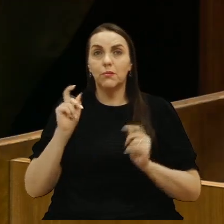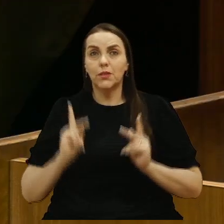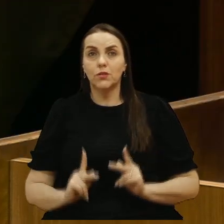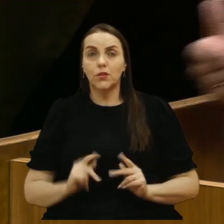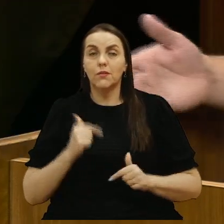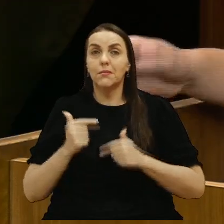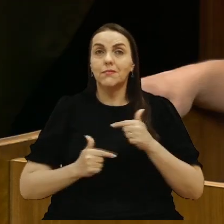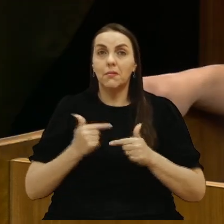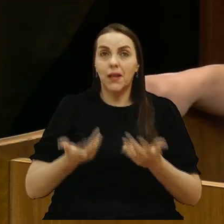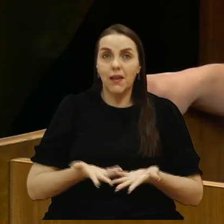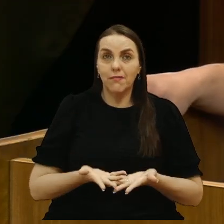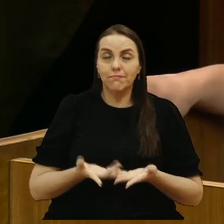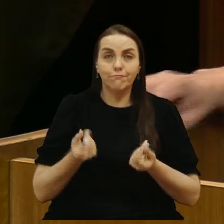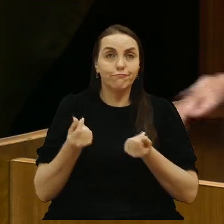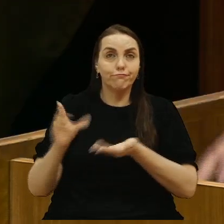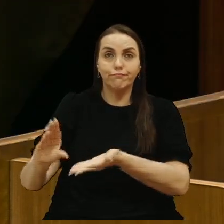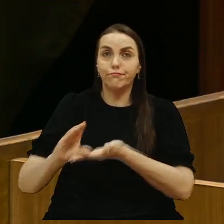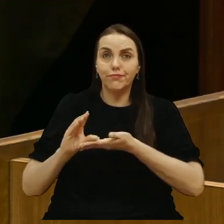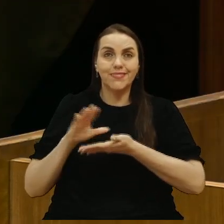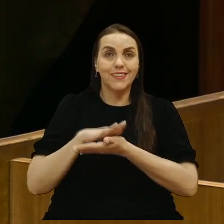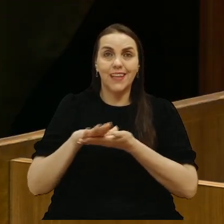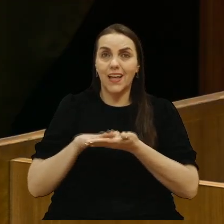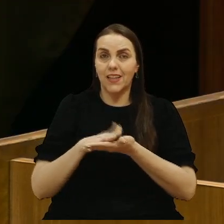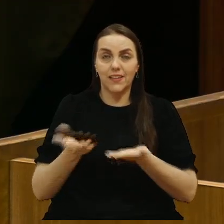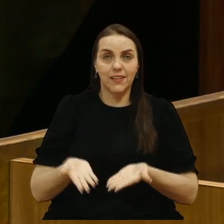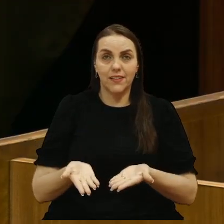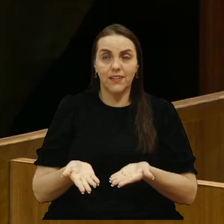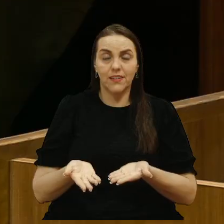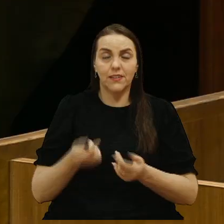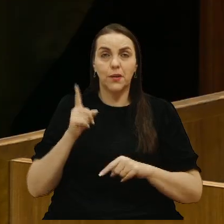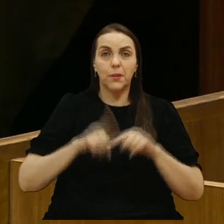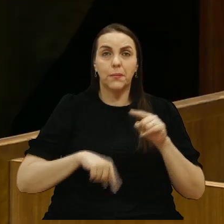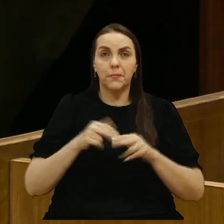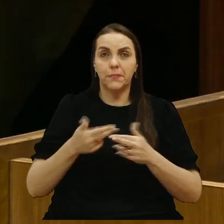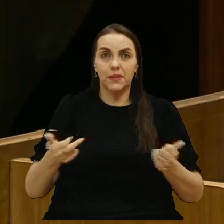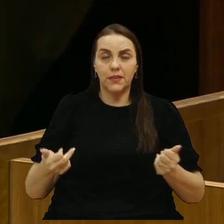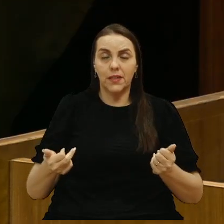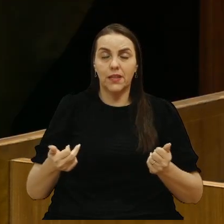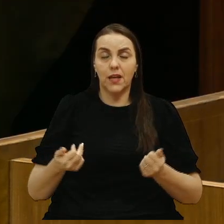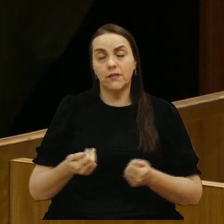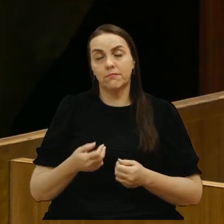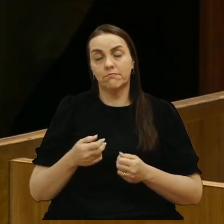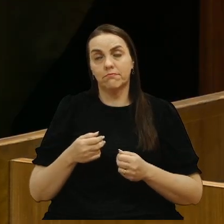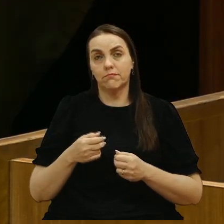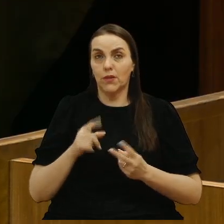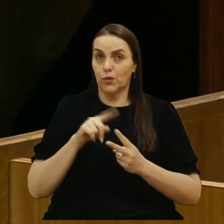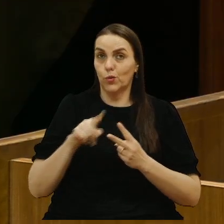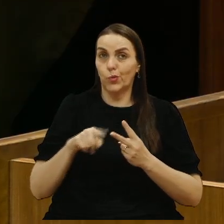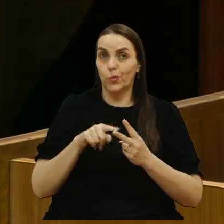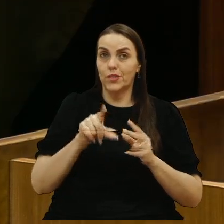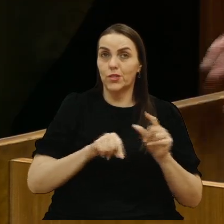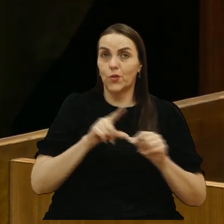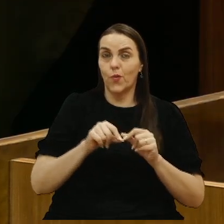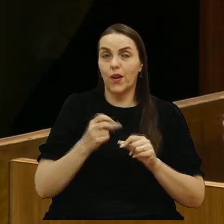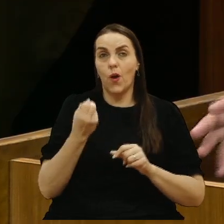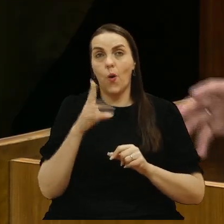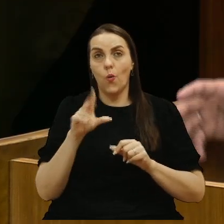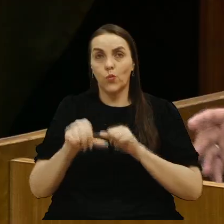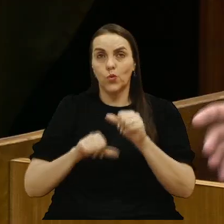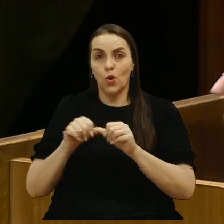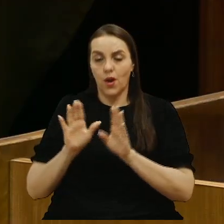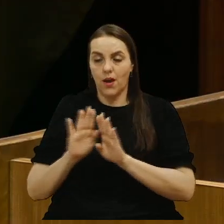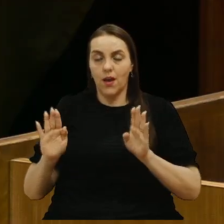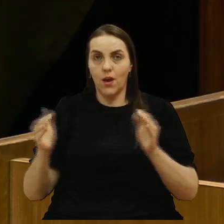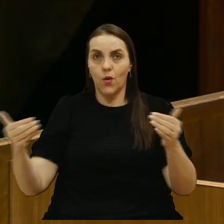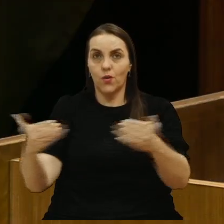trabalhar se não tem recurso nenhum? E ainda com esse material, das duas, uma. Ou a gente troca os containers da cidade, troca vários